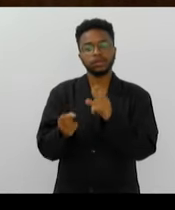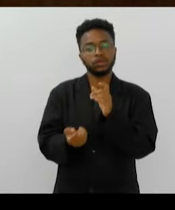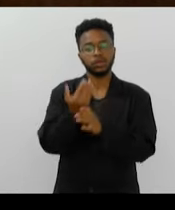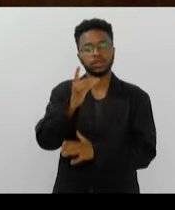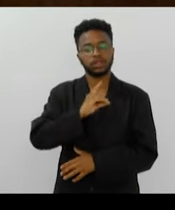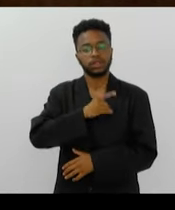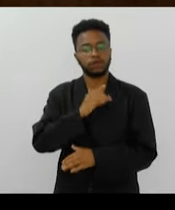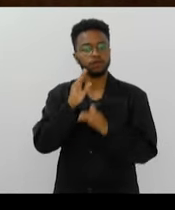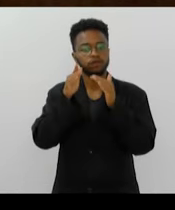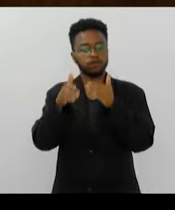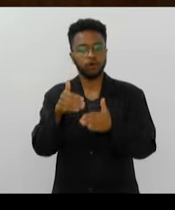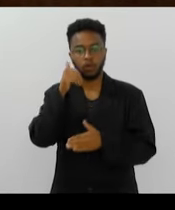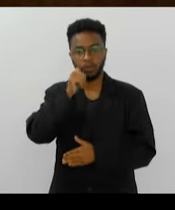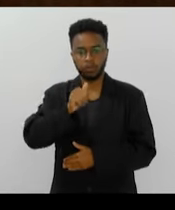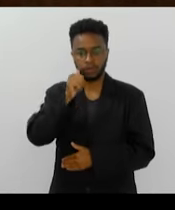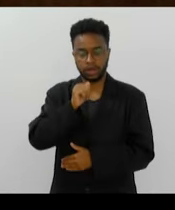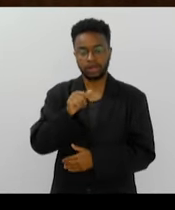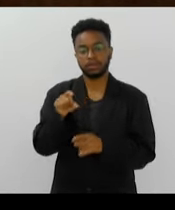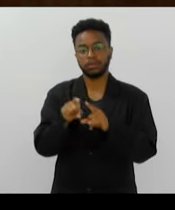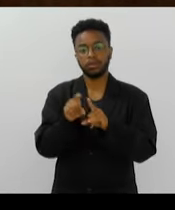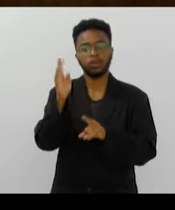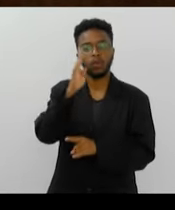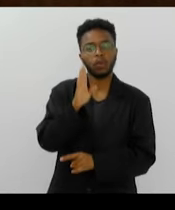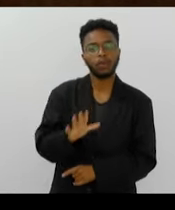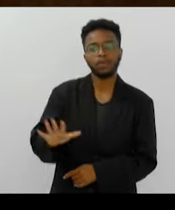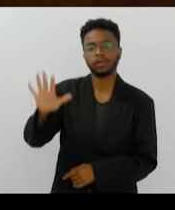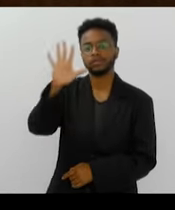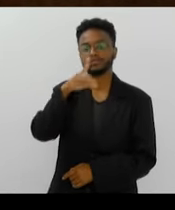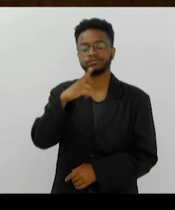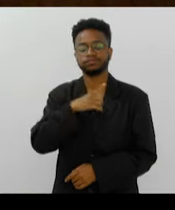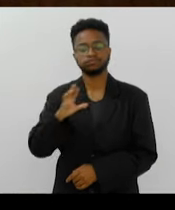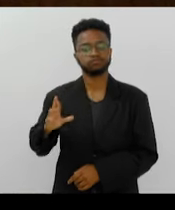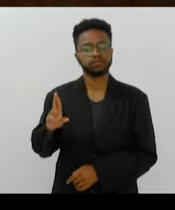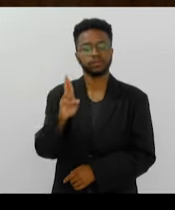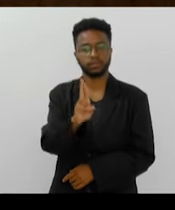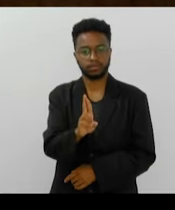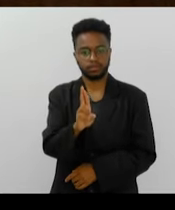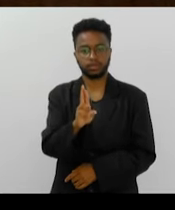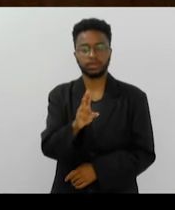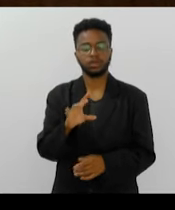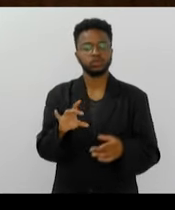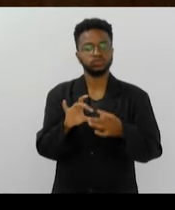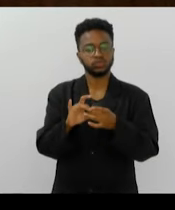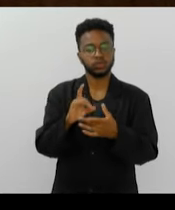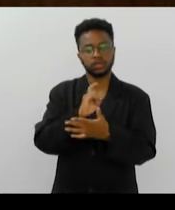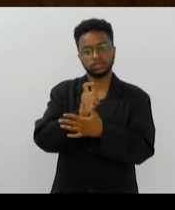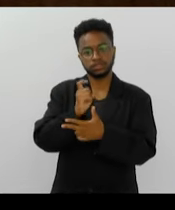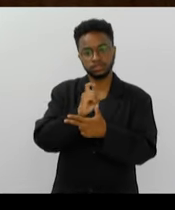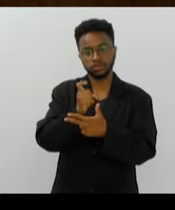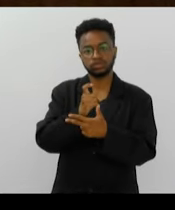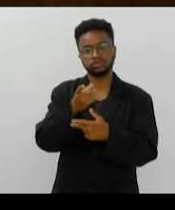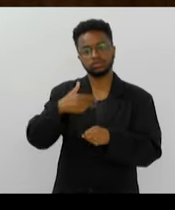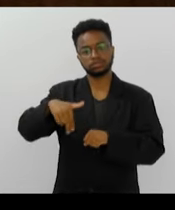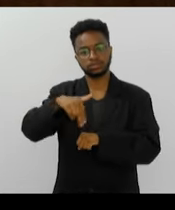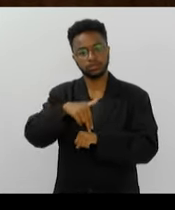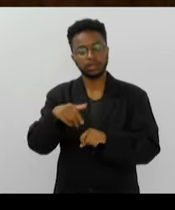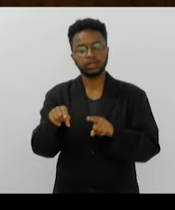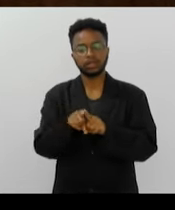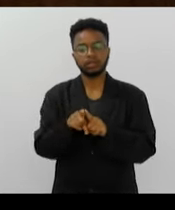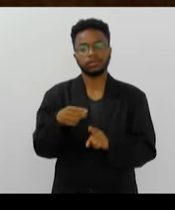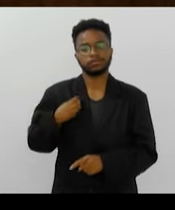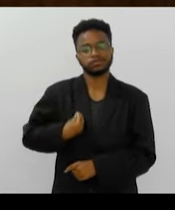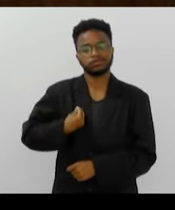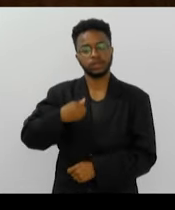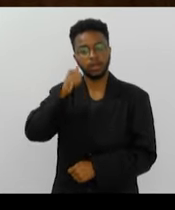mulheres a nível Nacional nós temos uma representação na executiva nacional nós temos a presença de